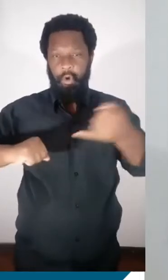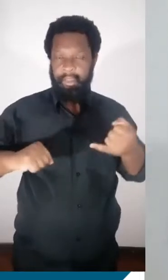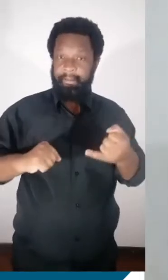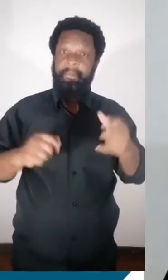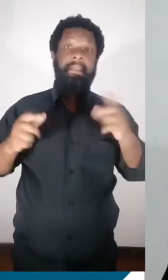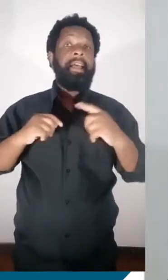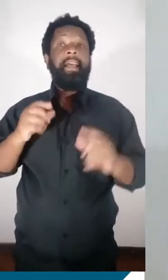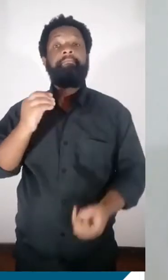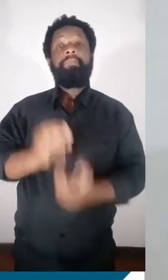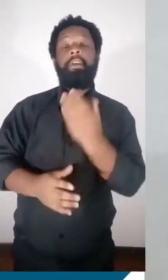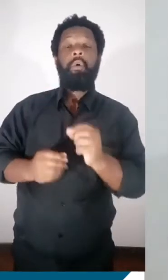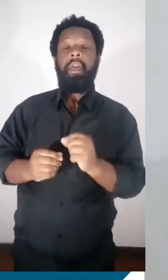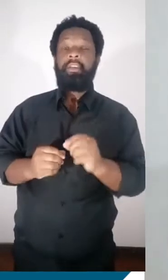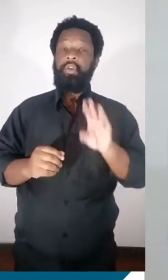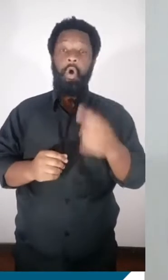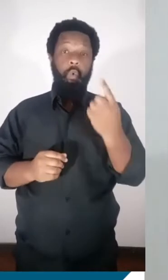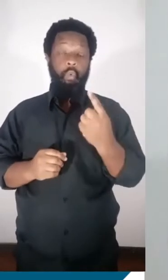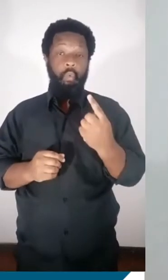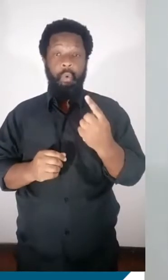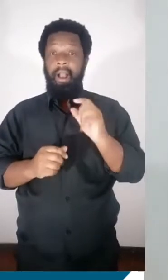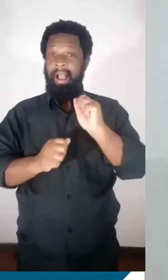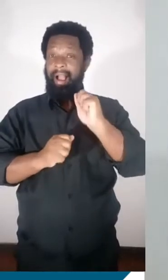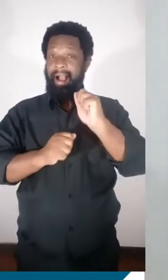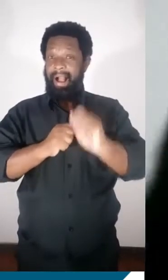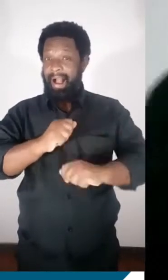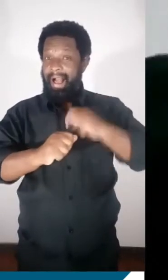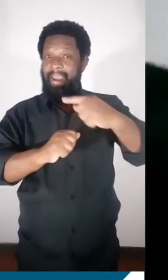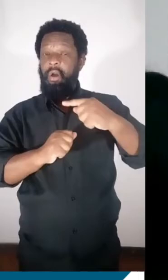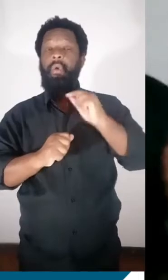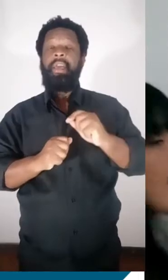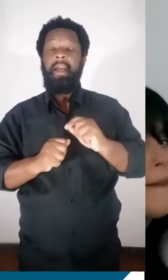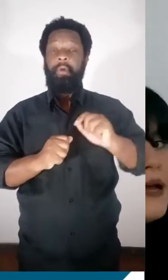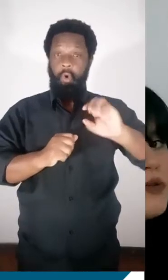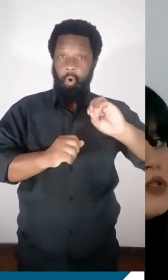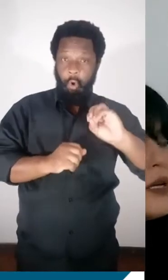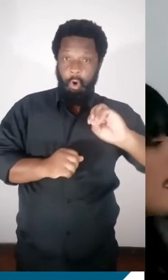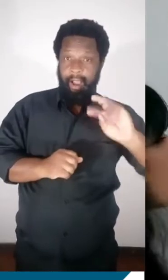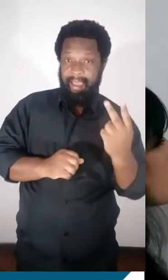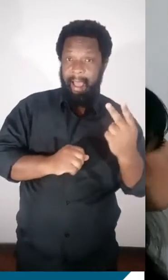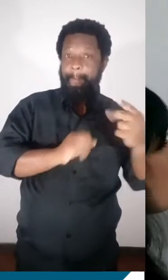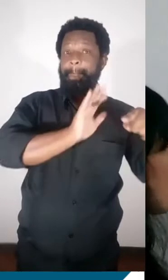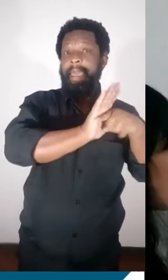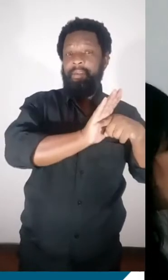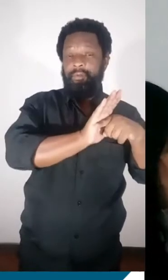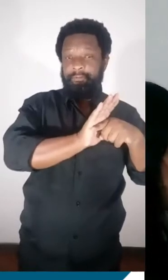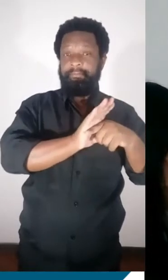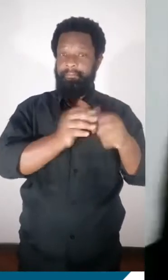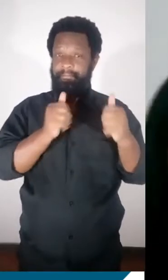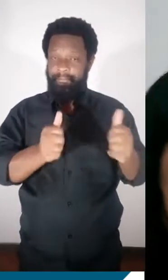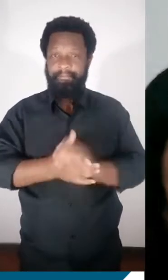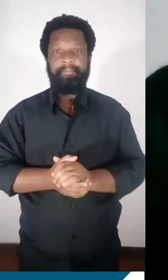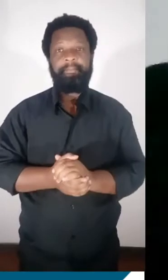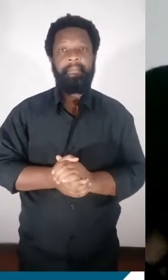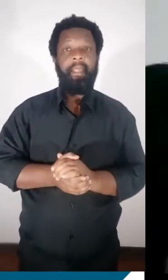dissociação iônica. E ela forma como único ânion o OH-, que é conhecido como ânion